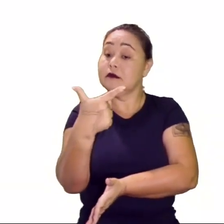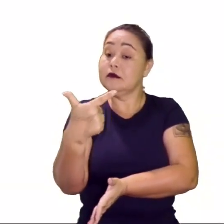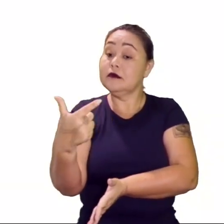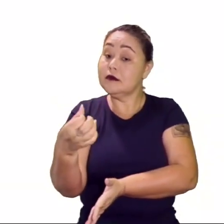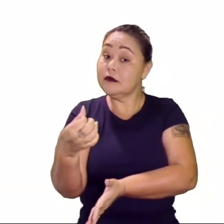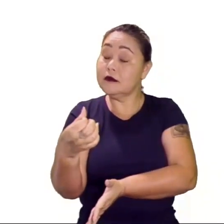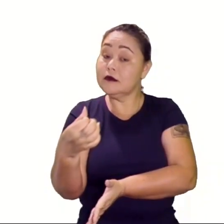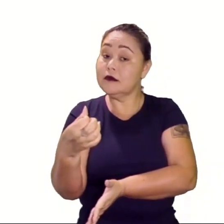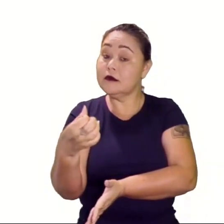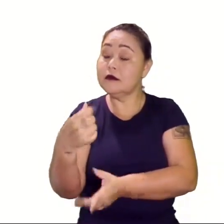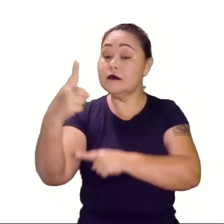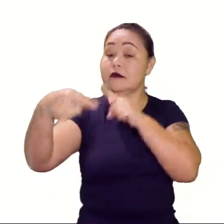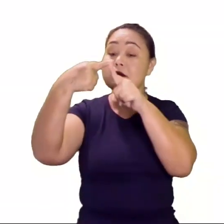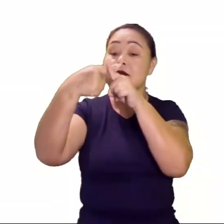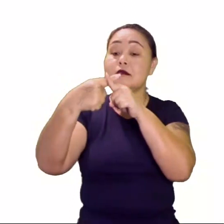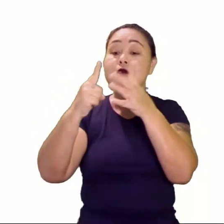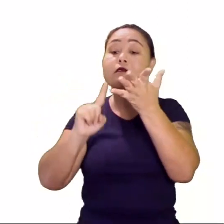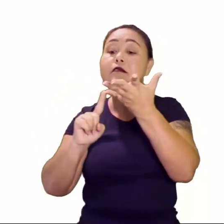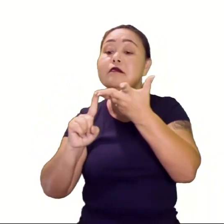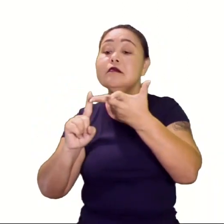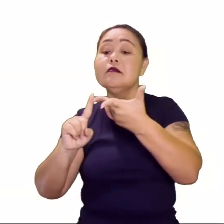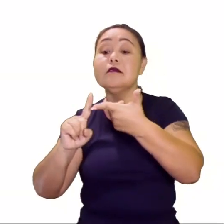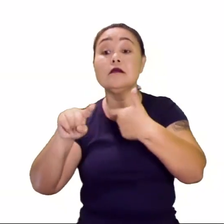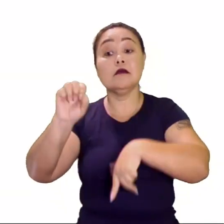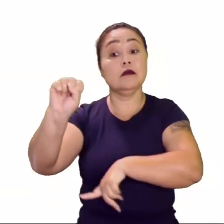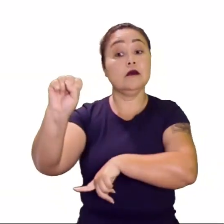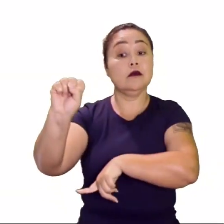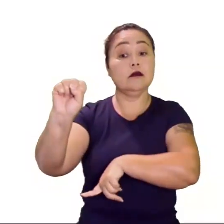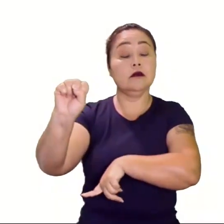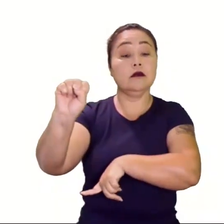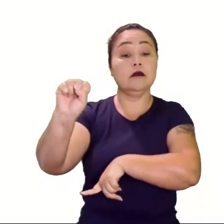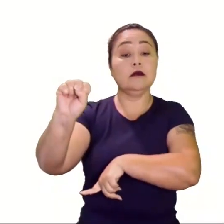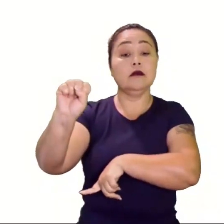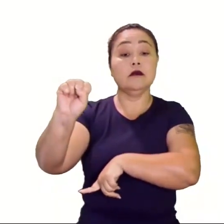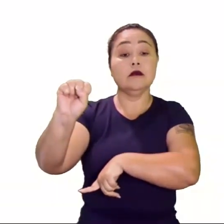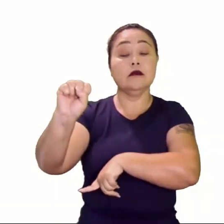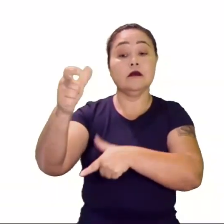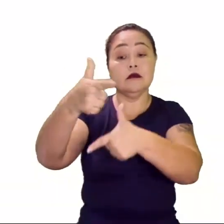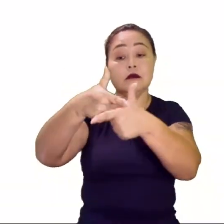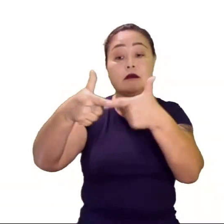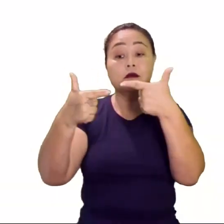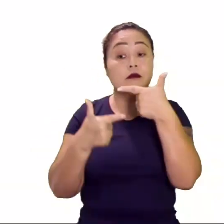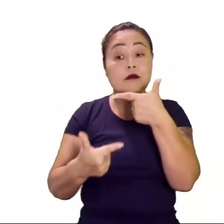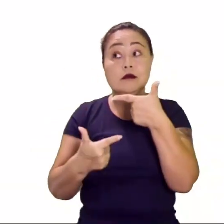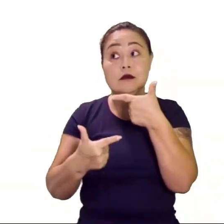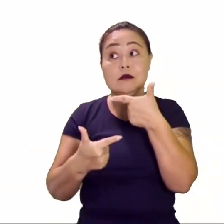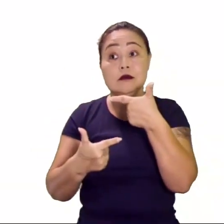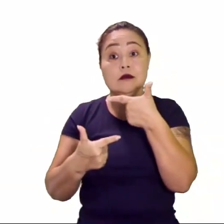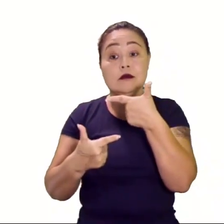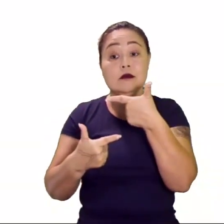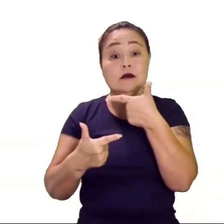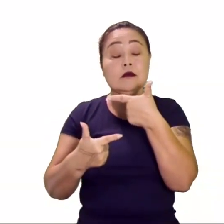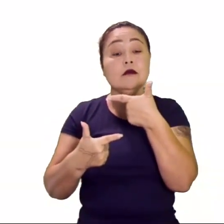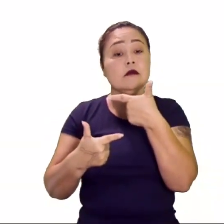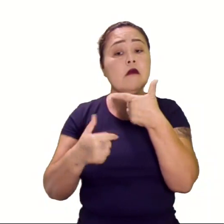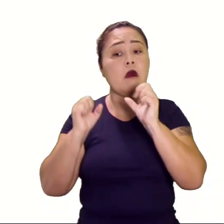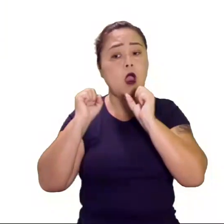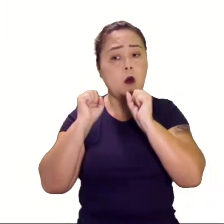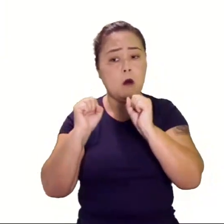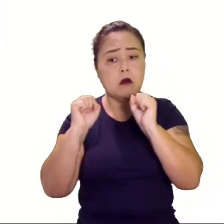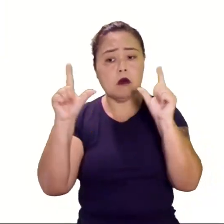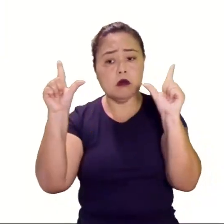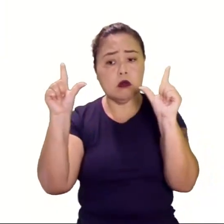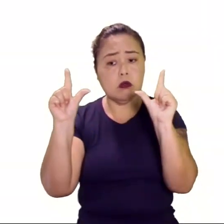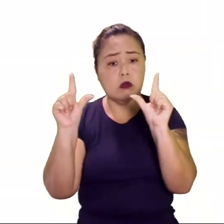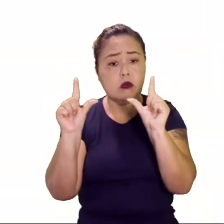E aí, vamos multiplicar pela quantidade de termos, que é? 8. 8, dividido por 2. Podemos